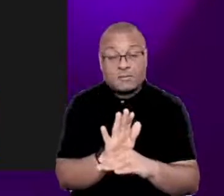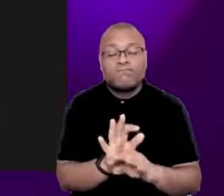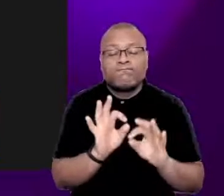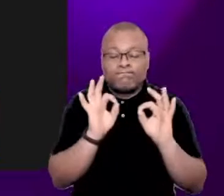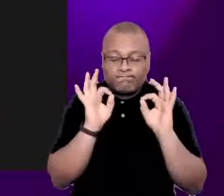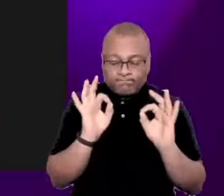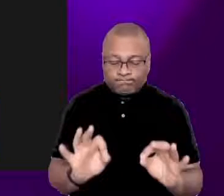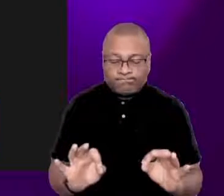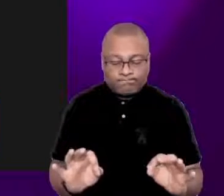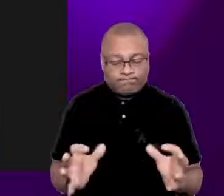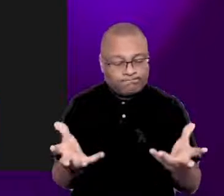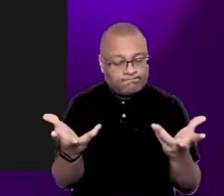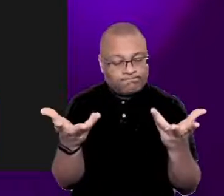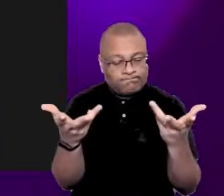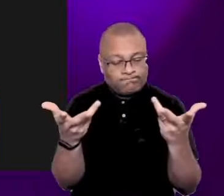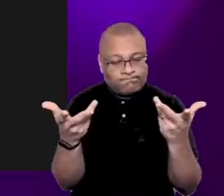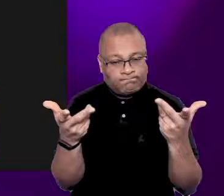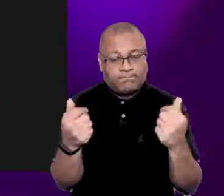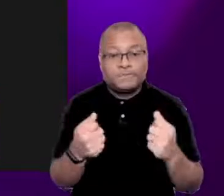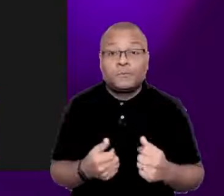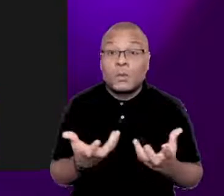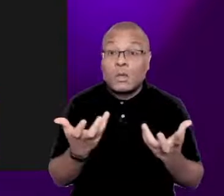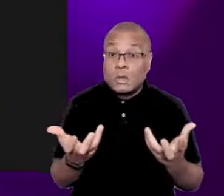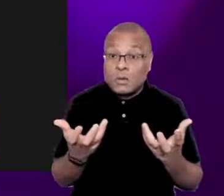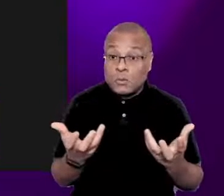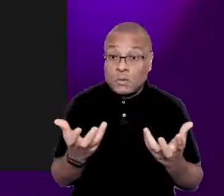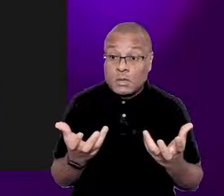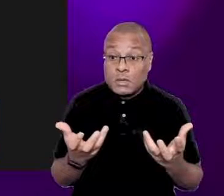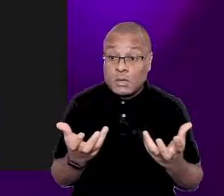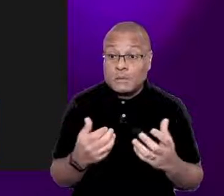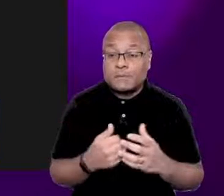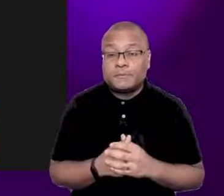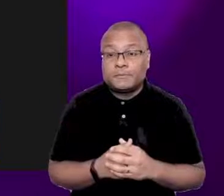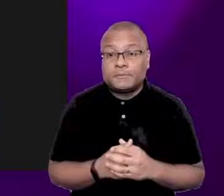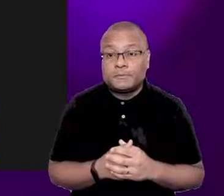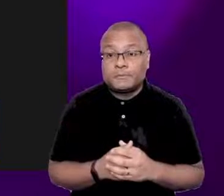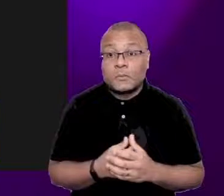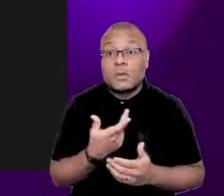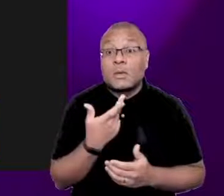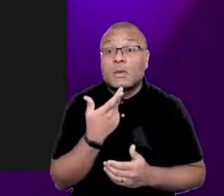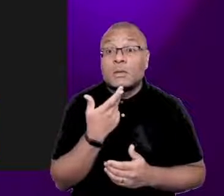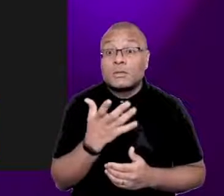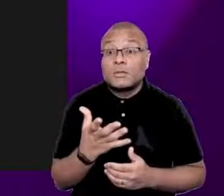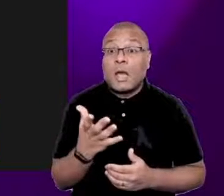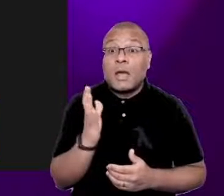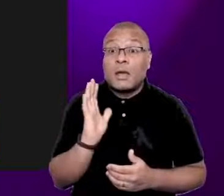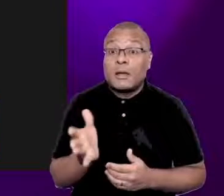realmente espetacular. Eu queria aqui, né, já que a